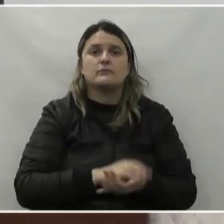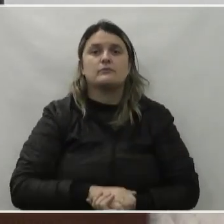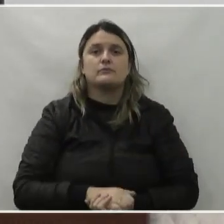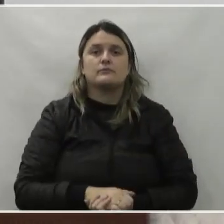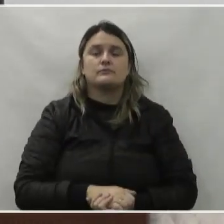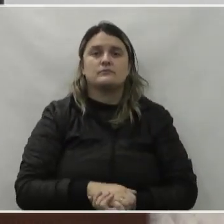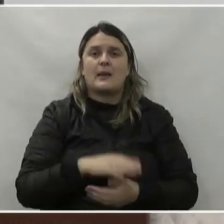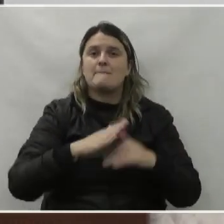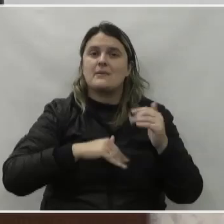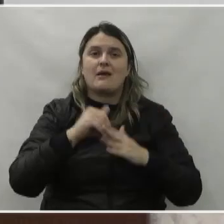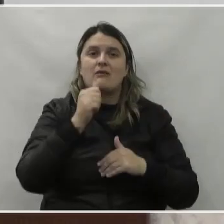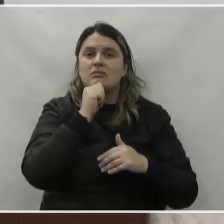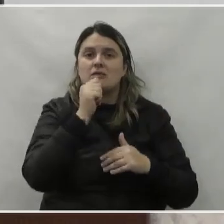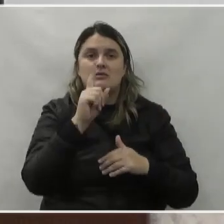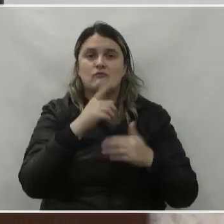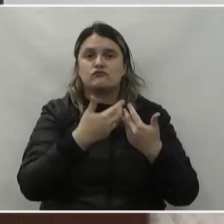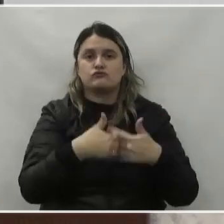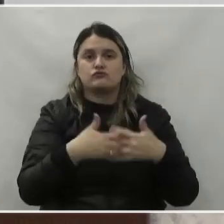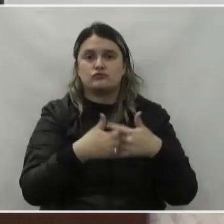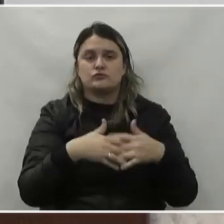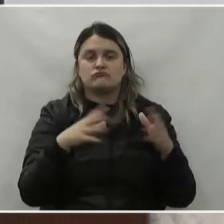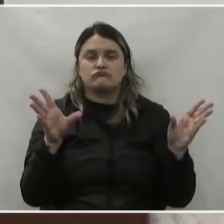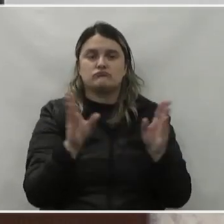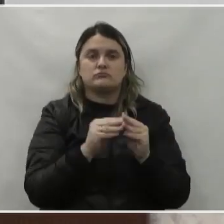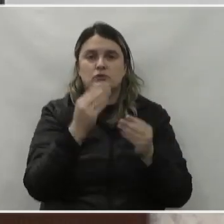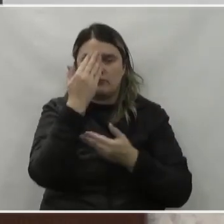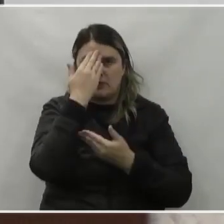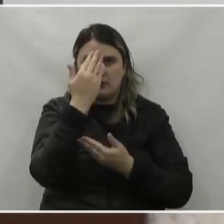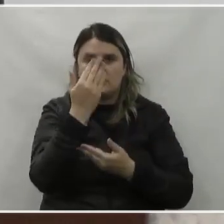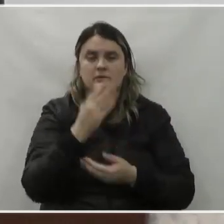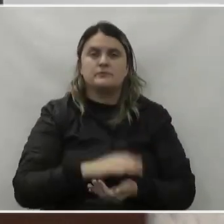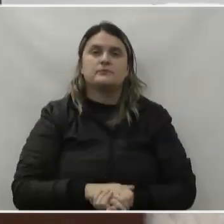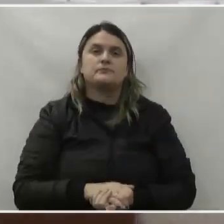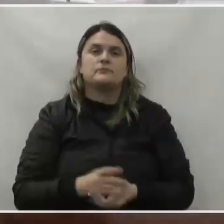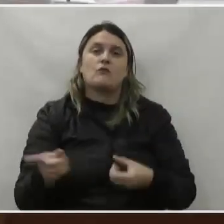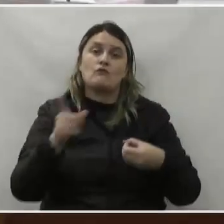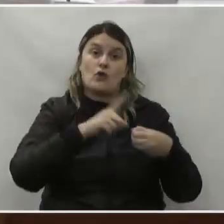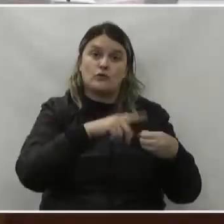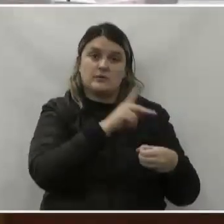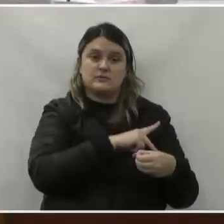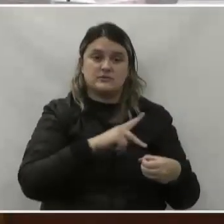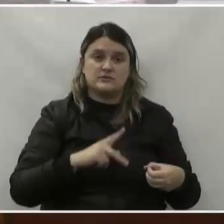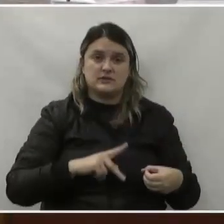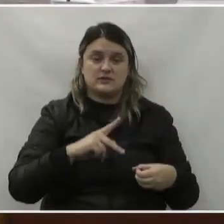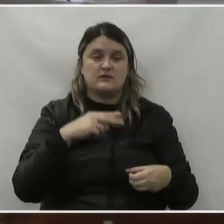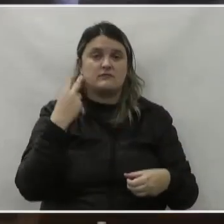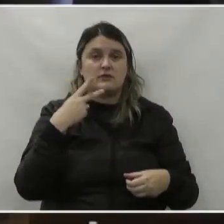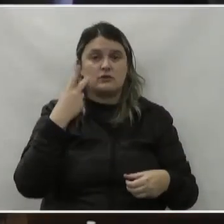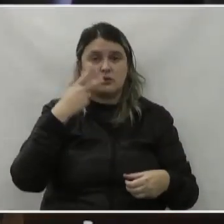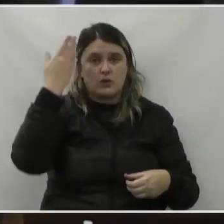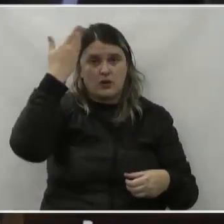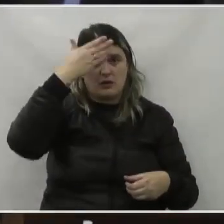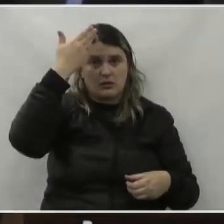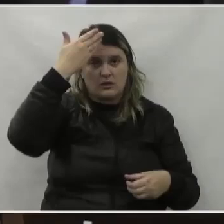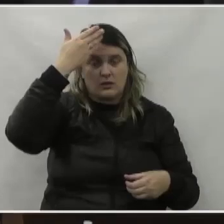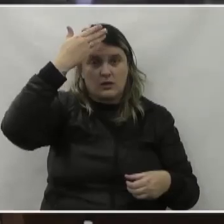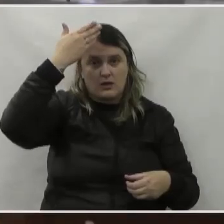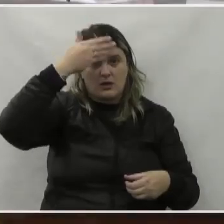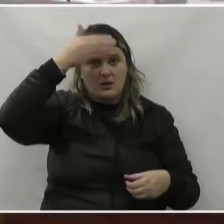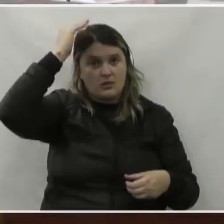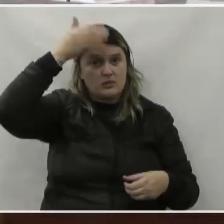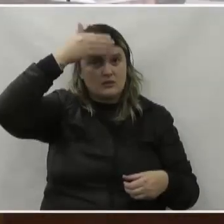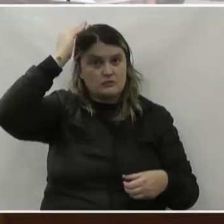na prática não acontece. Seria isso, muito obrigado. Devolvo a presidência ao vereador Anderson Cardoso.